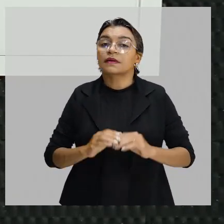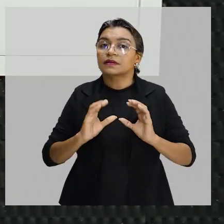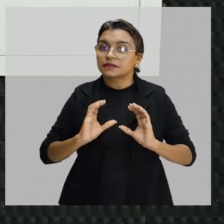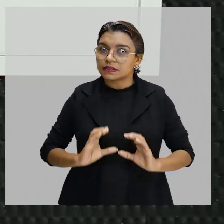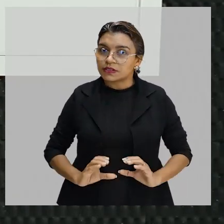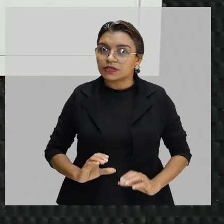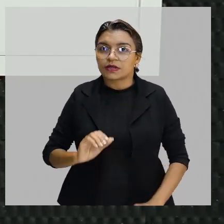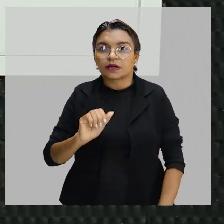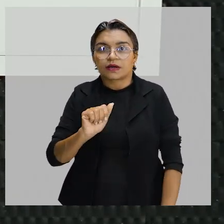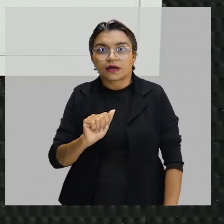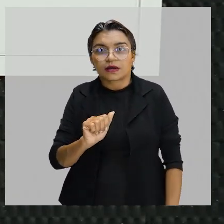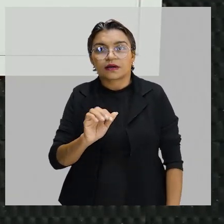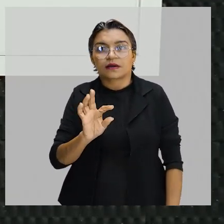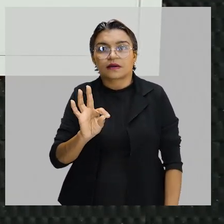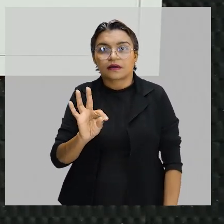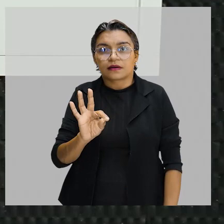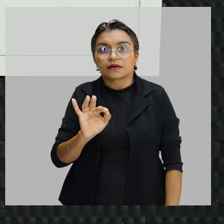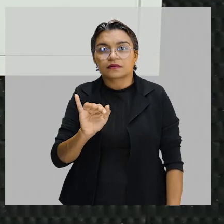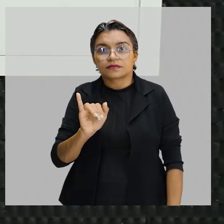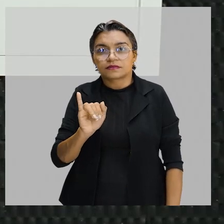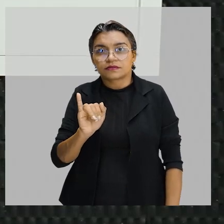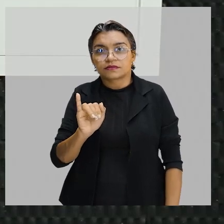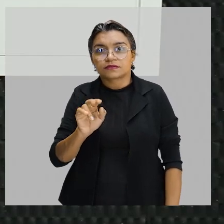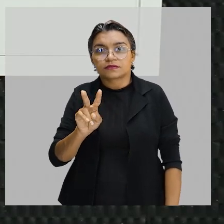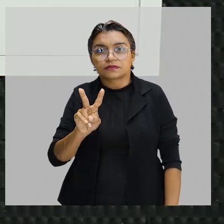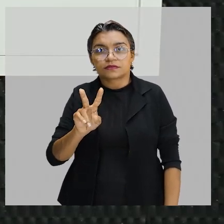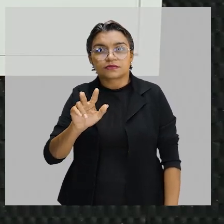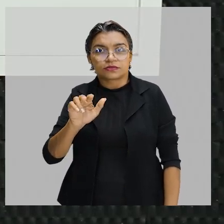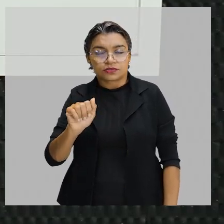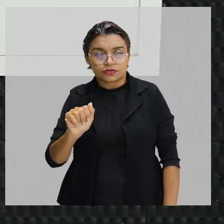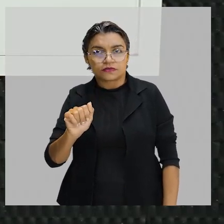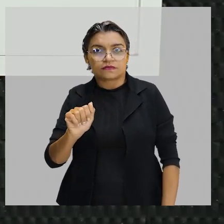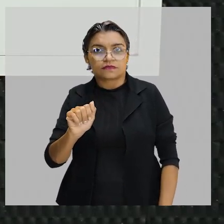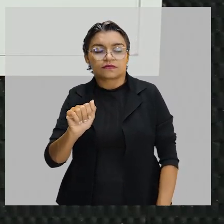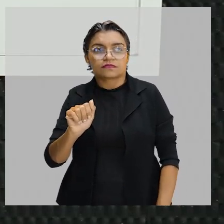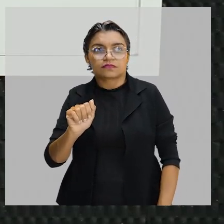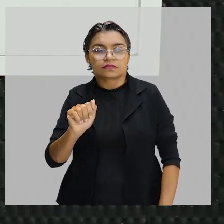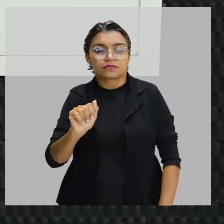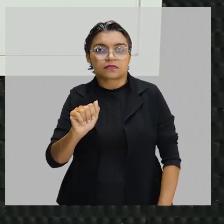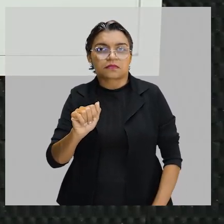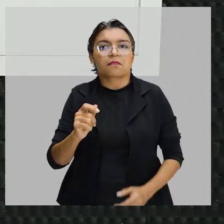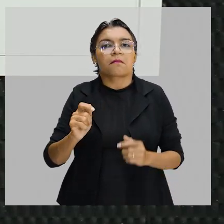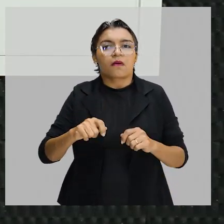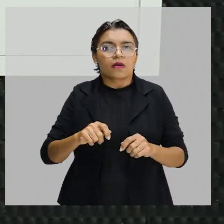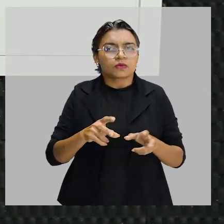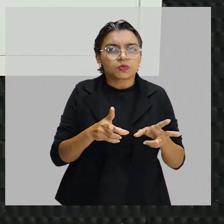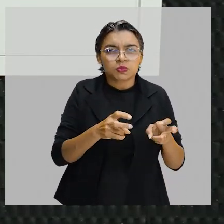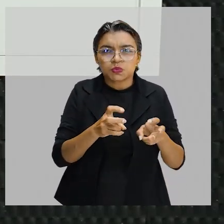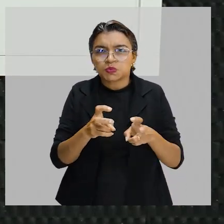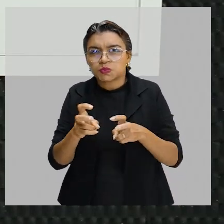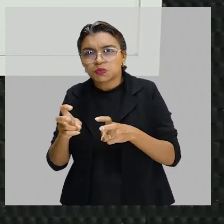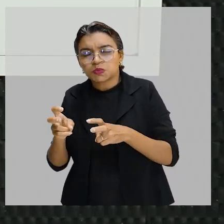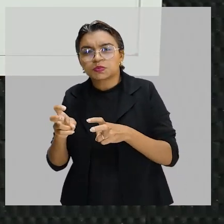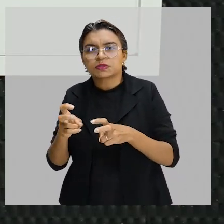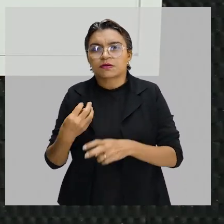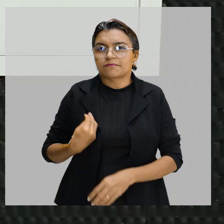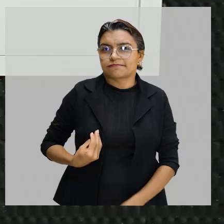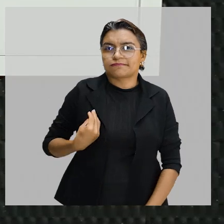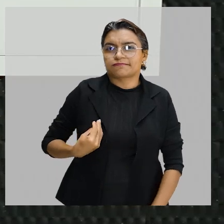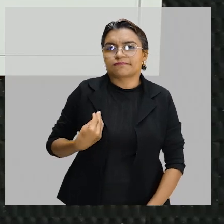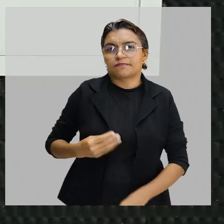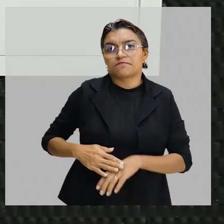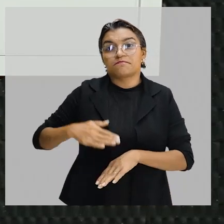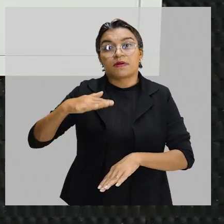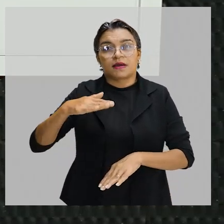gostariam, no caso, de observar com mais frequência. No caso